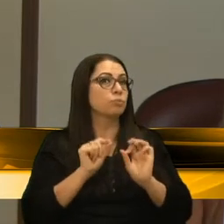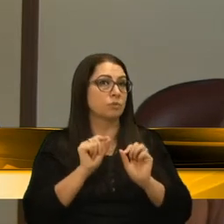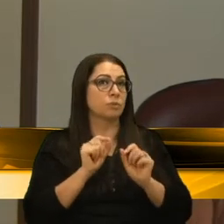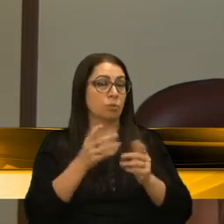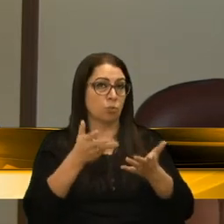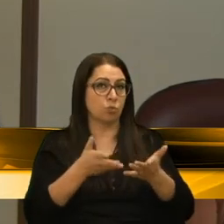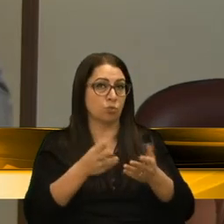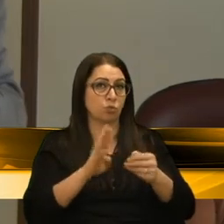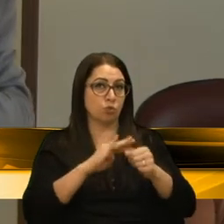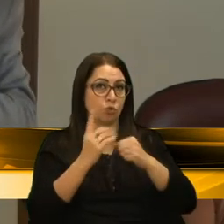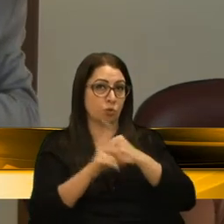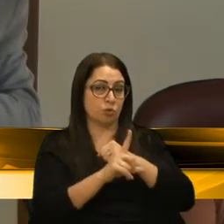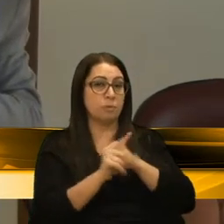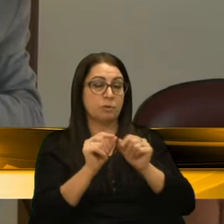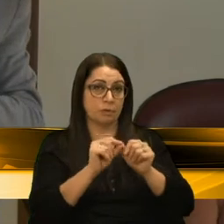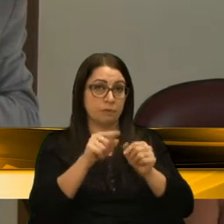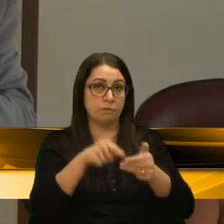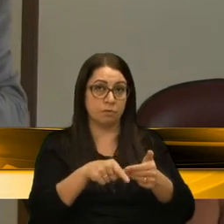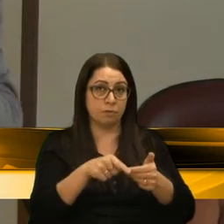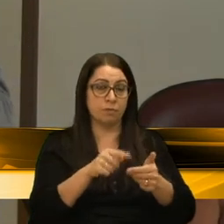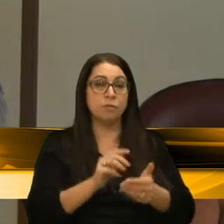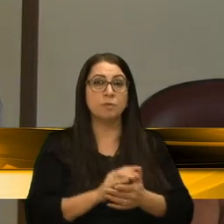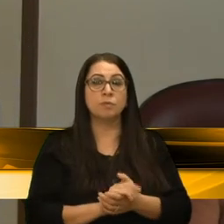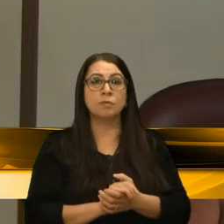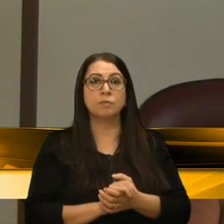os loteamentos que são feitos,